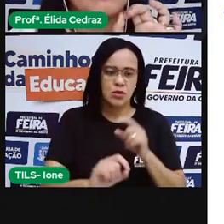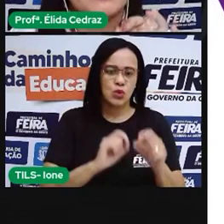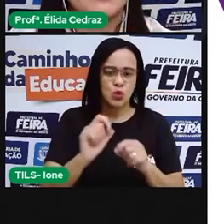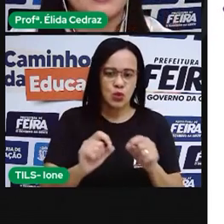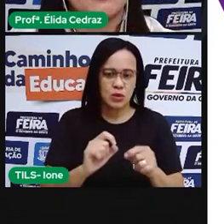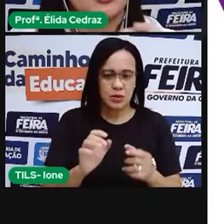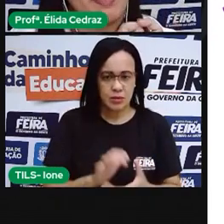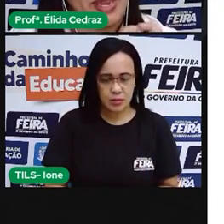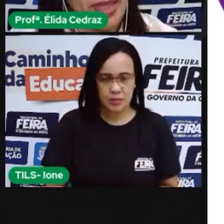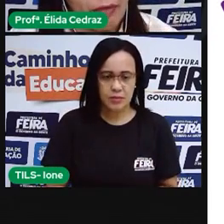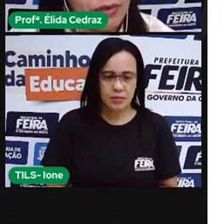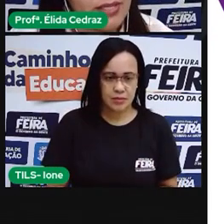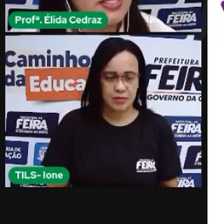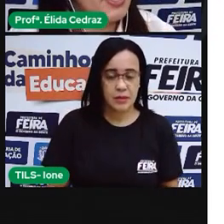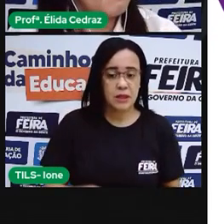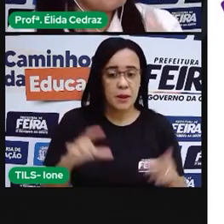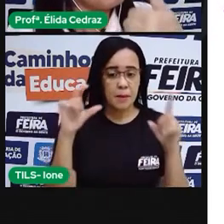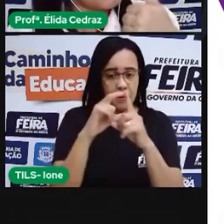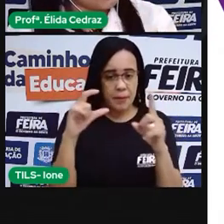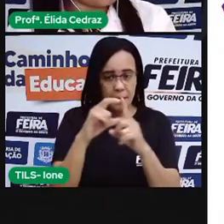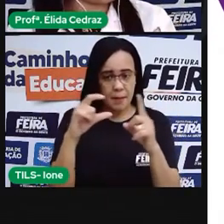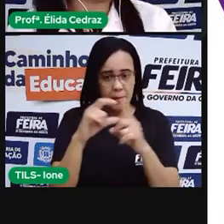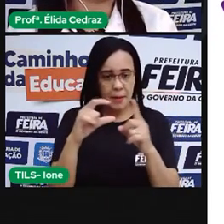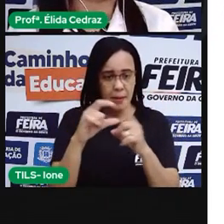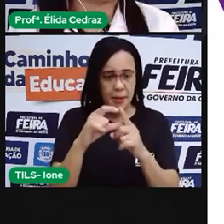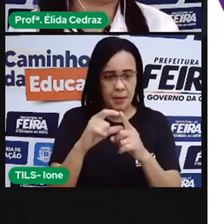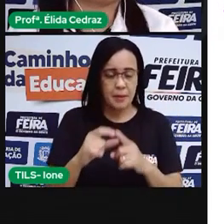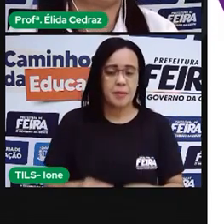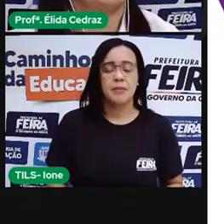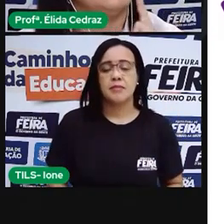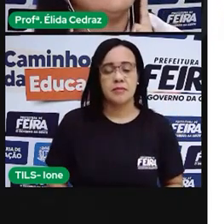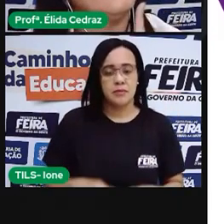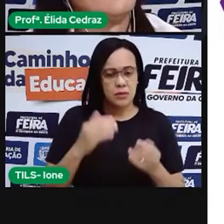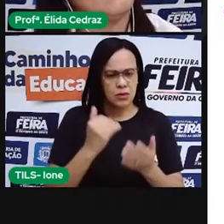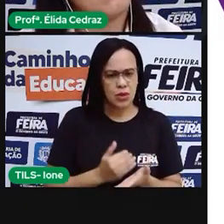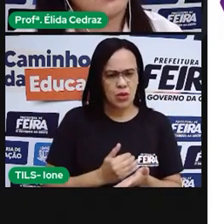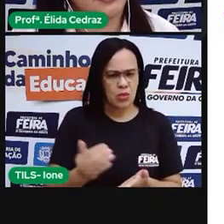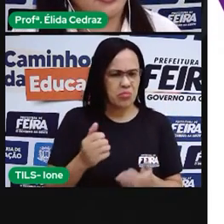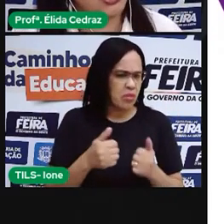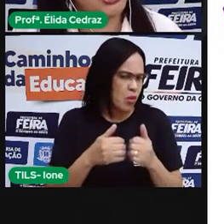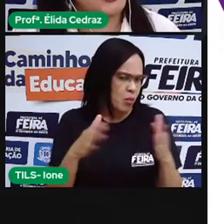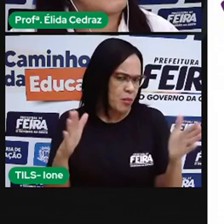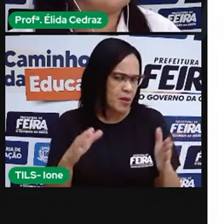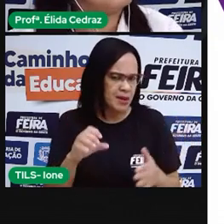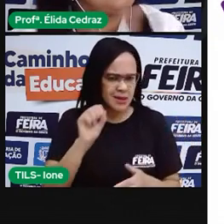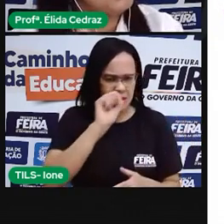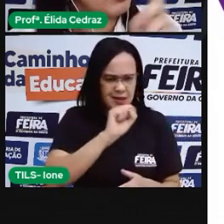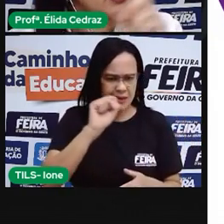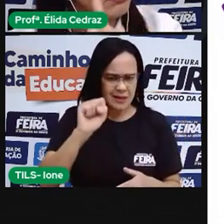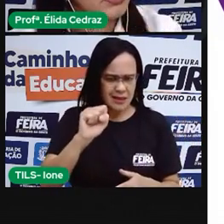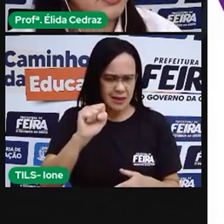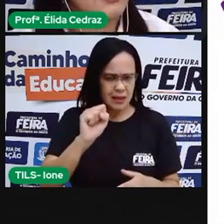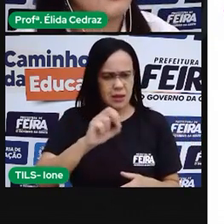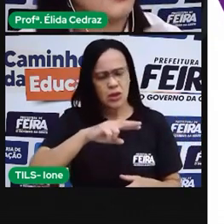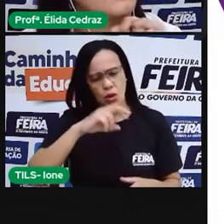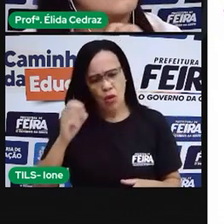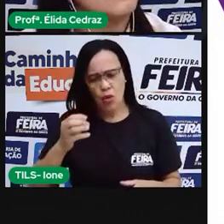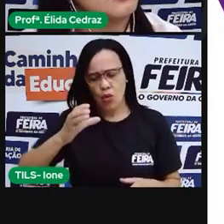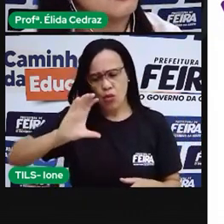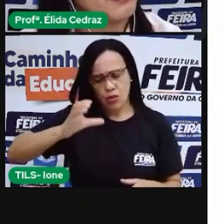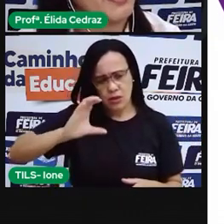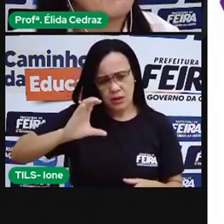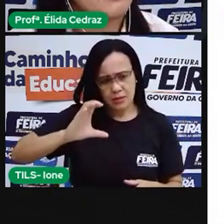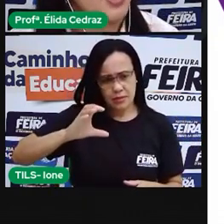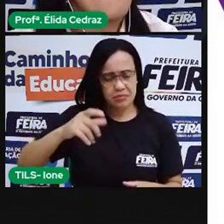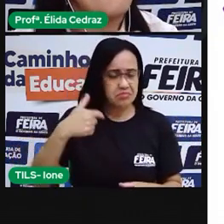Não começamos palavras nem com dois S's e nem com C cedilha. Nunca, nunca as